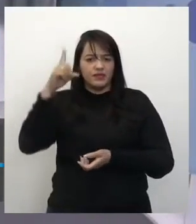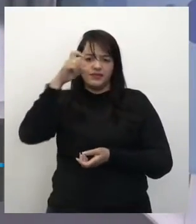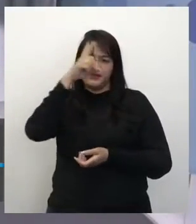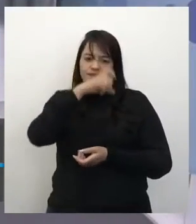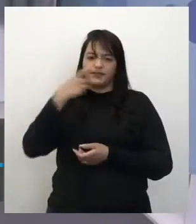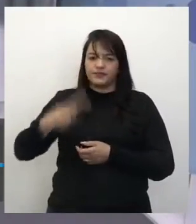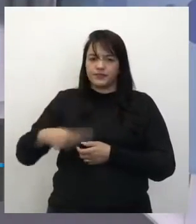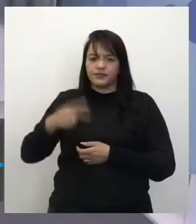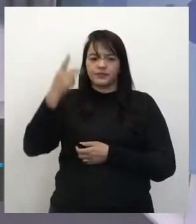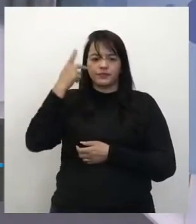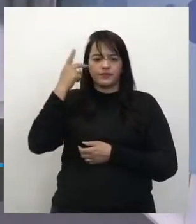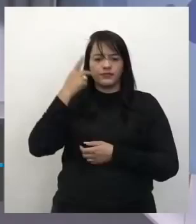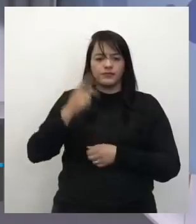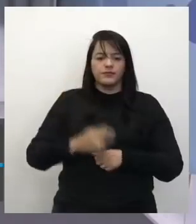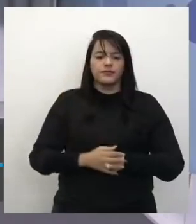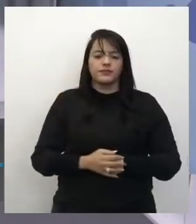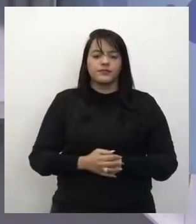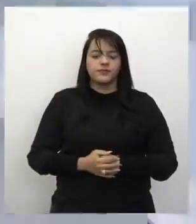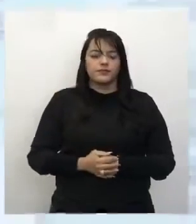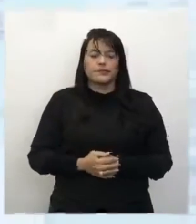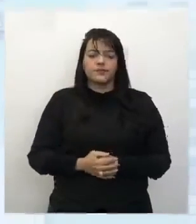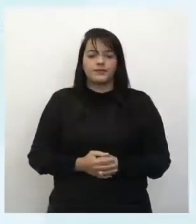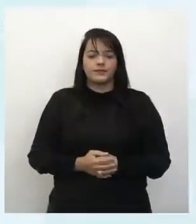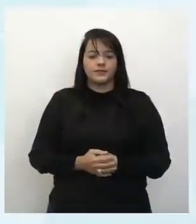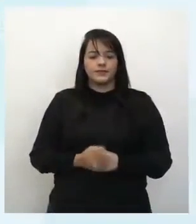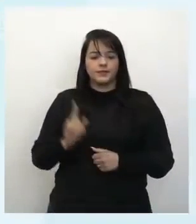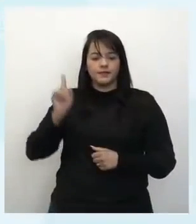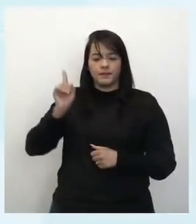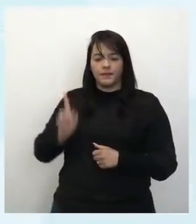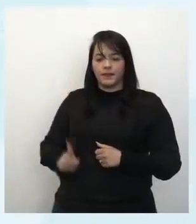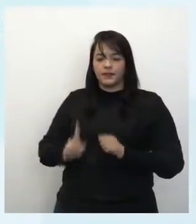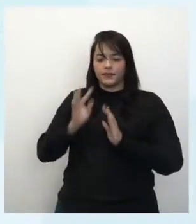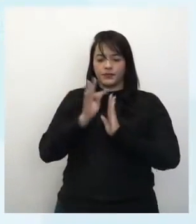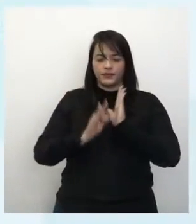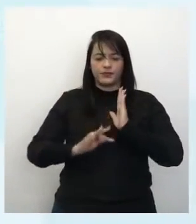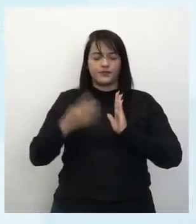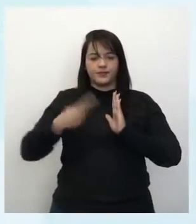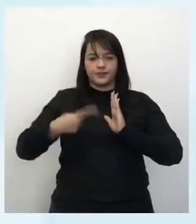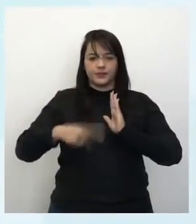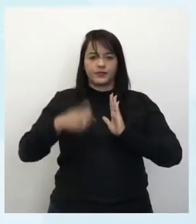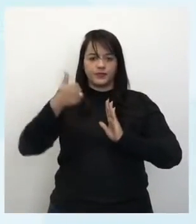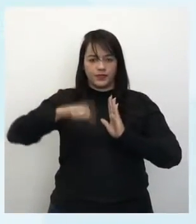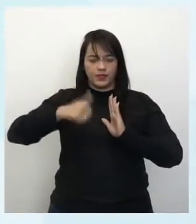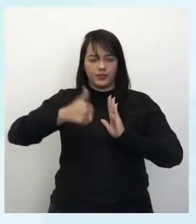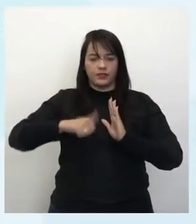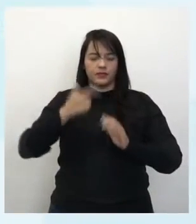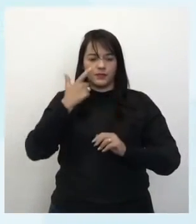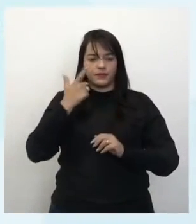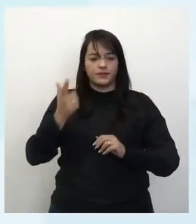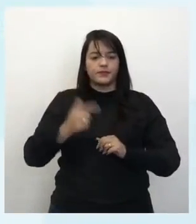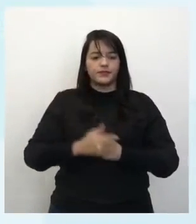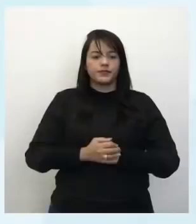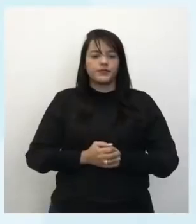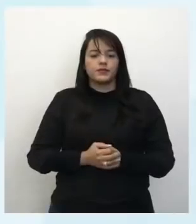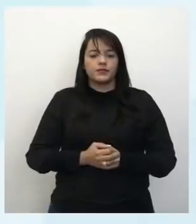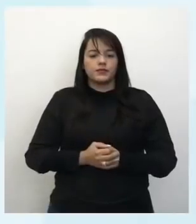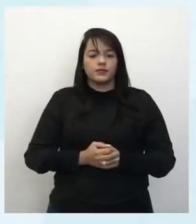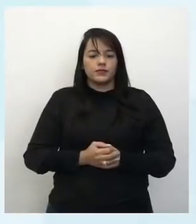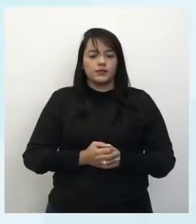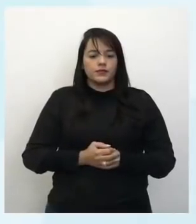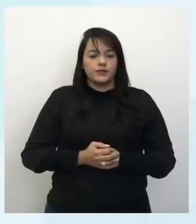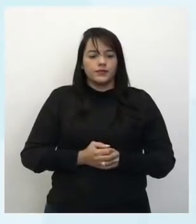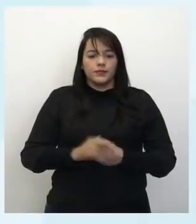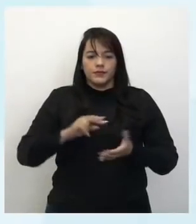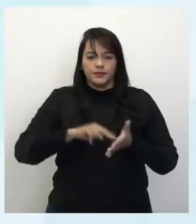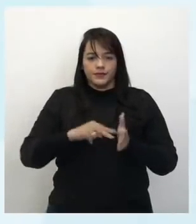né? Então, bom, vamos fazer então a análise do texto aqui e a gente já vê então aqui. Então, Australia is one of the largest countries in